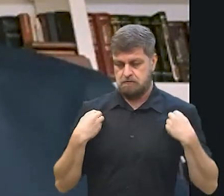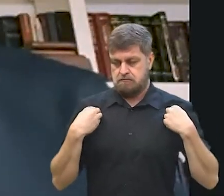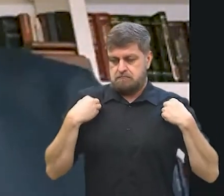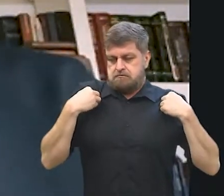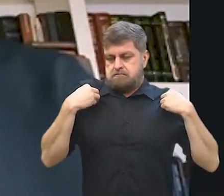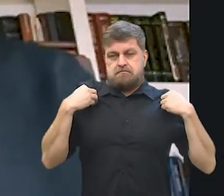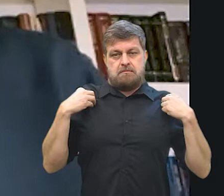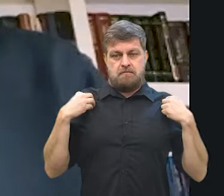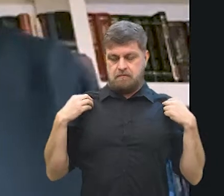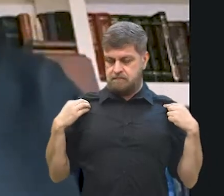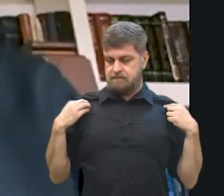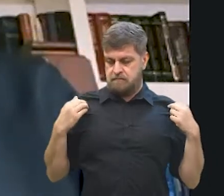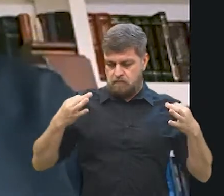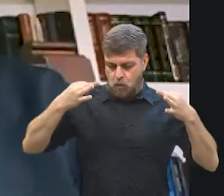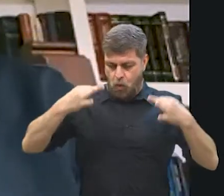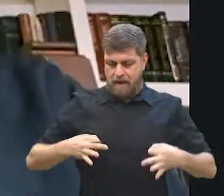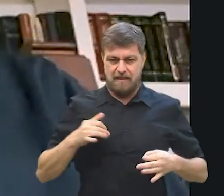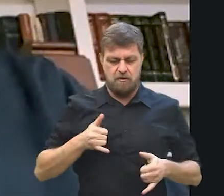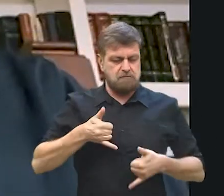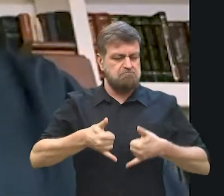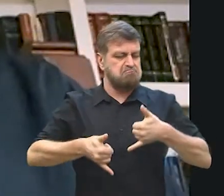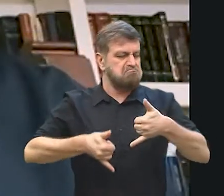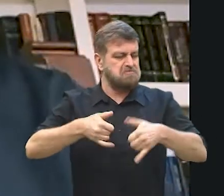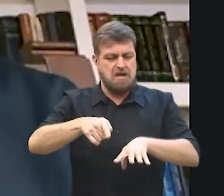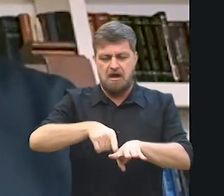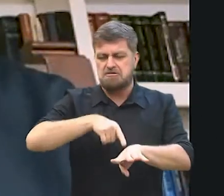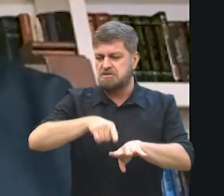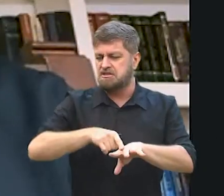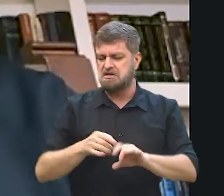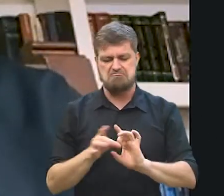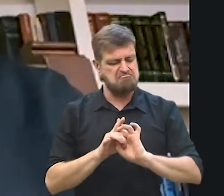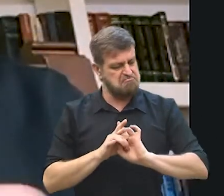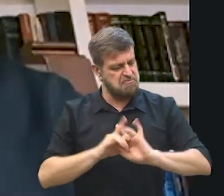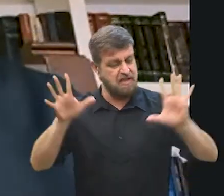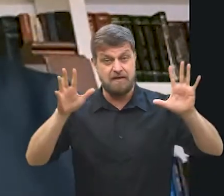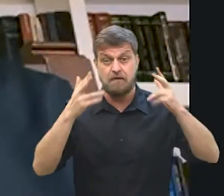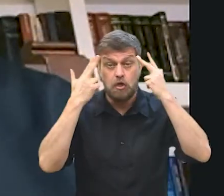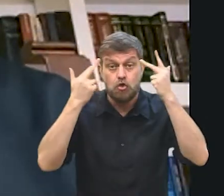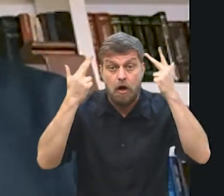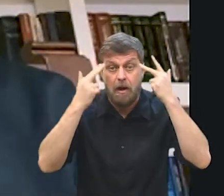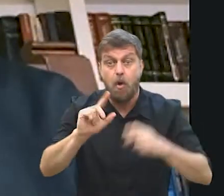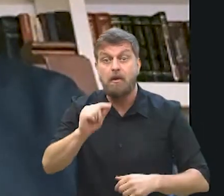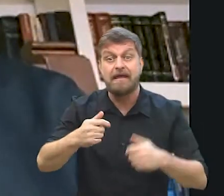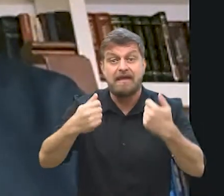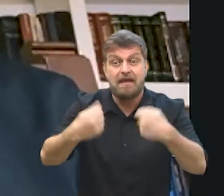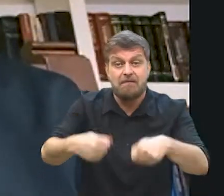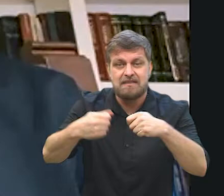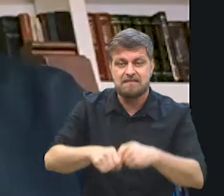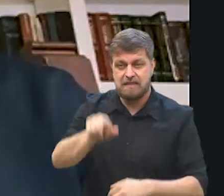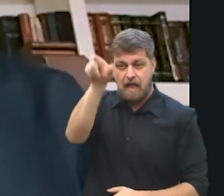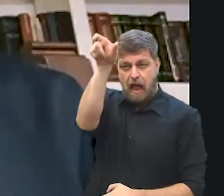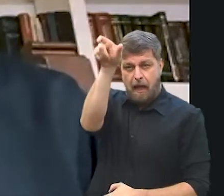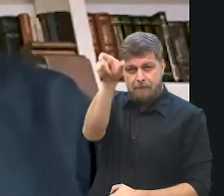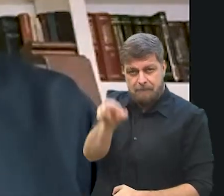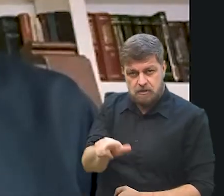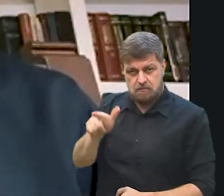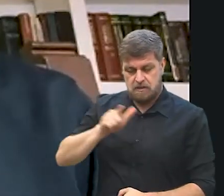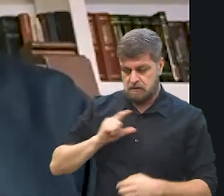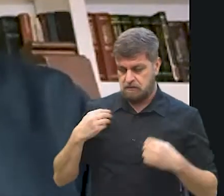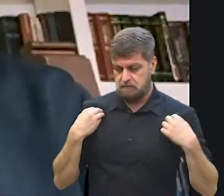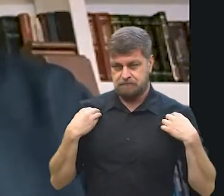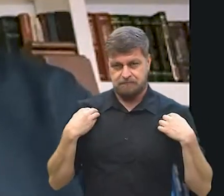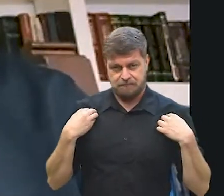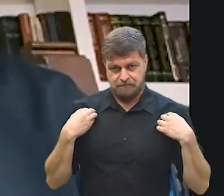postura pode usar o salto que quiser e a rasteirinha que quiser. O que precisa é uma pessoa que tenha uma